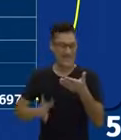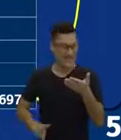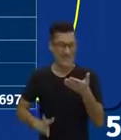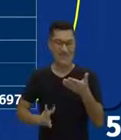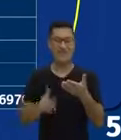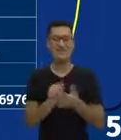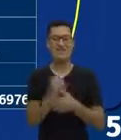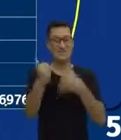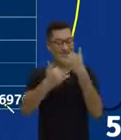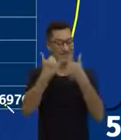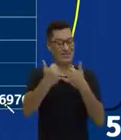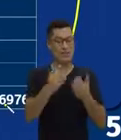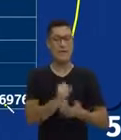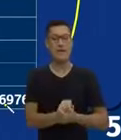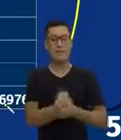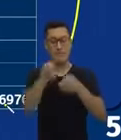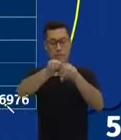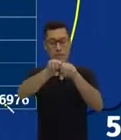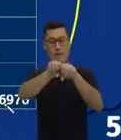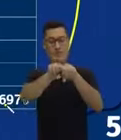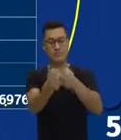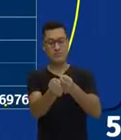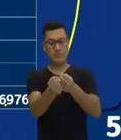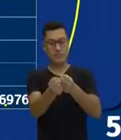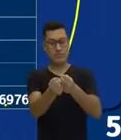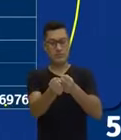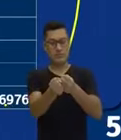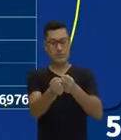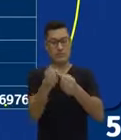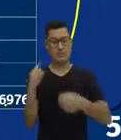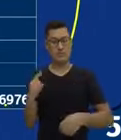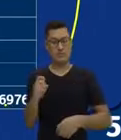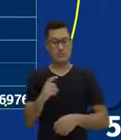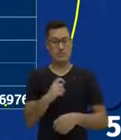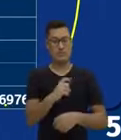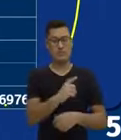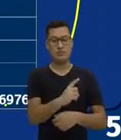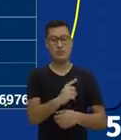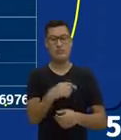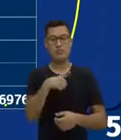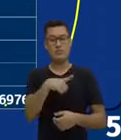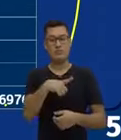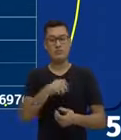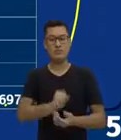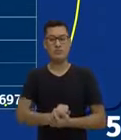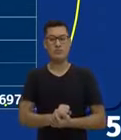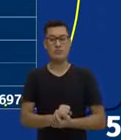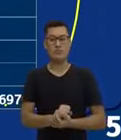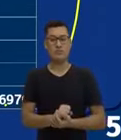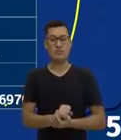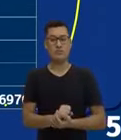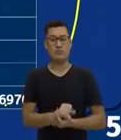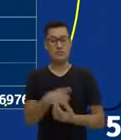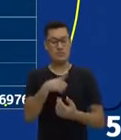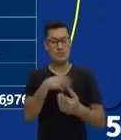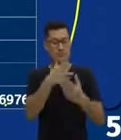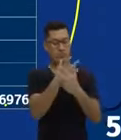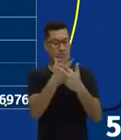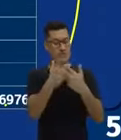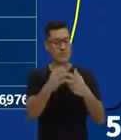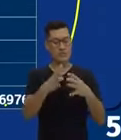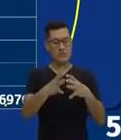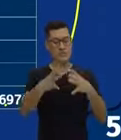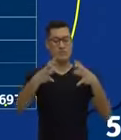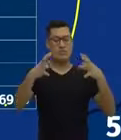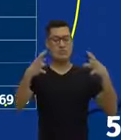aí que justamente pela quebra, né, dessa bactéria, pela fissão, aí eu vou ter o seguinte, né, que vai ficar muito alto.